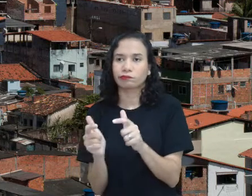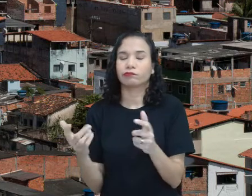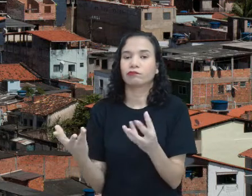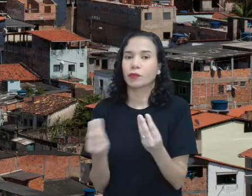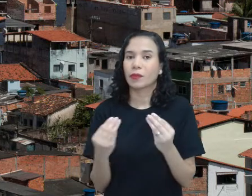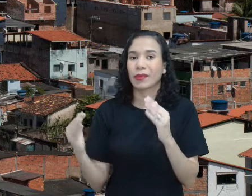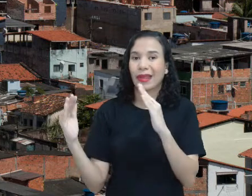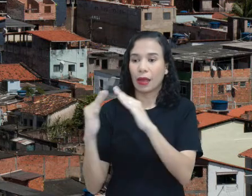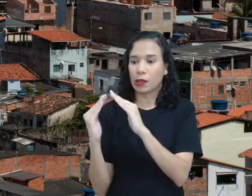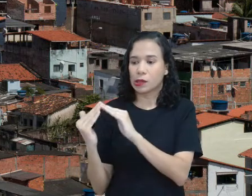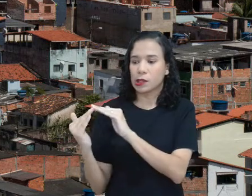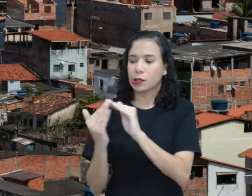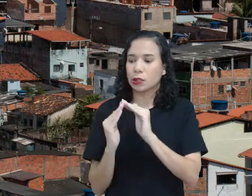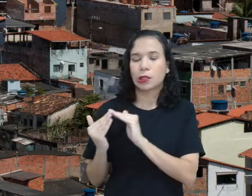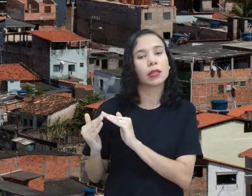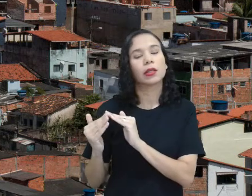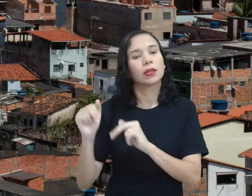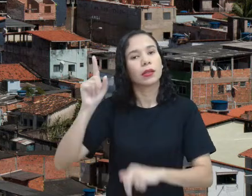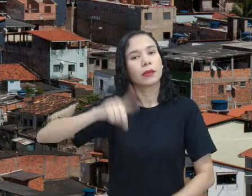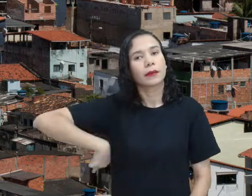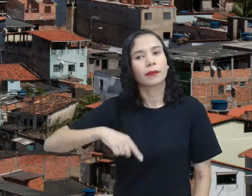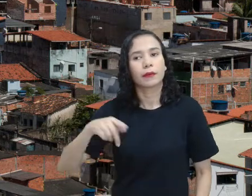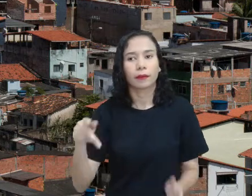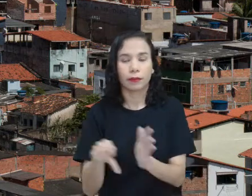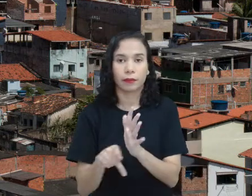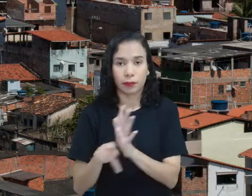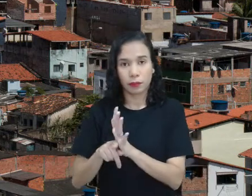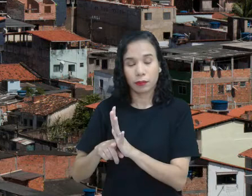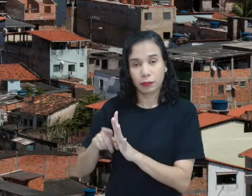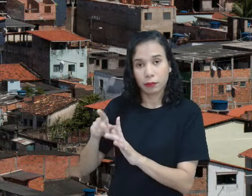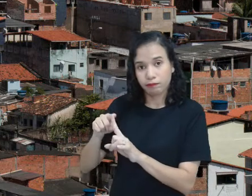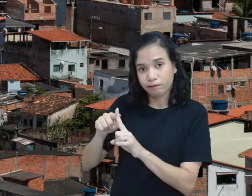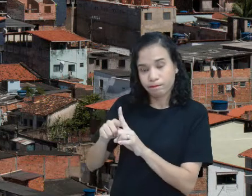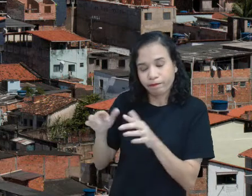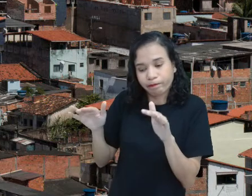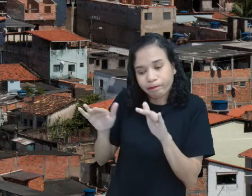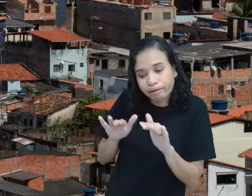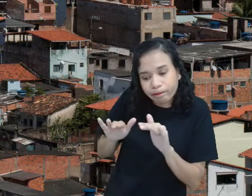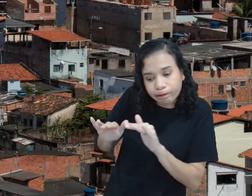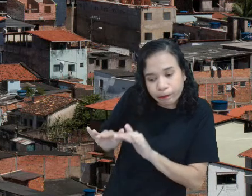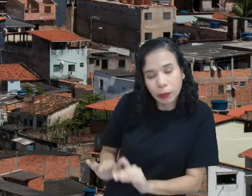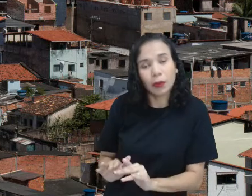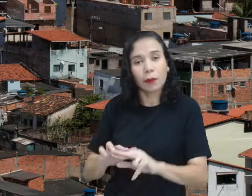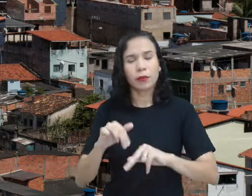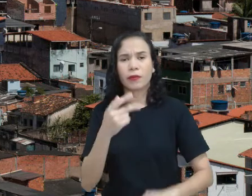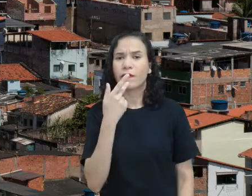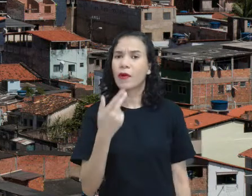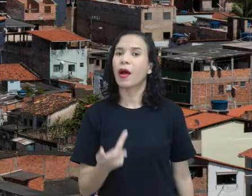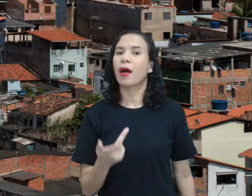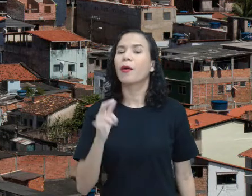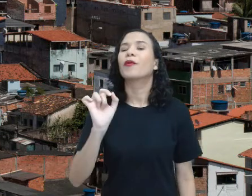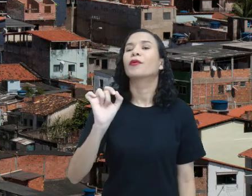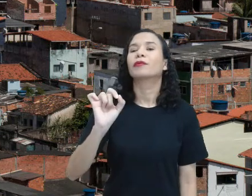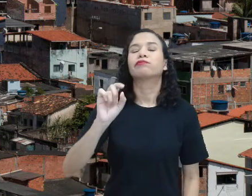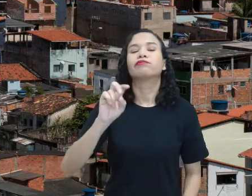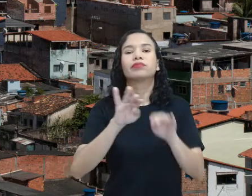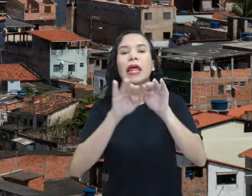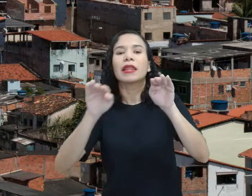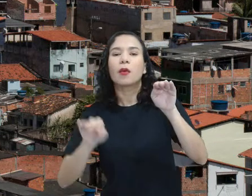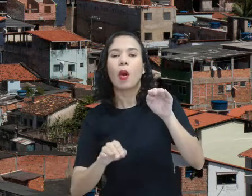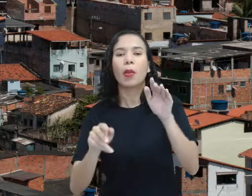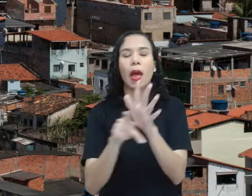muitas casas amontoadas, né? Que possivelmente será um bairro periférico, não é? Então, fala pra gente um pouquinho, Yolanda, sobre essa